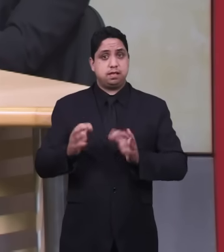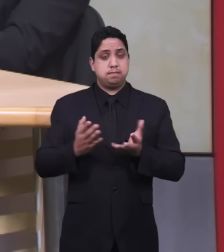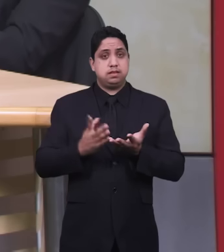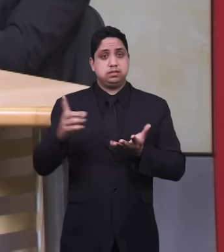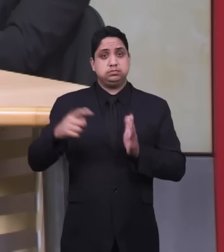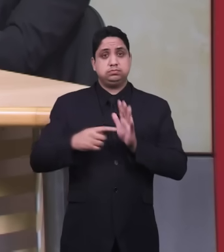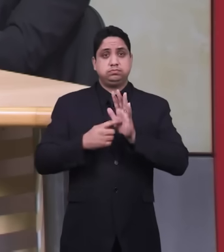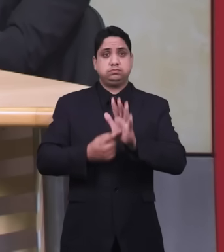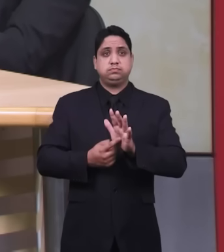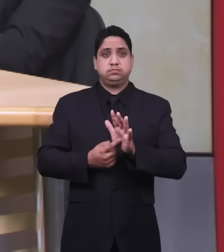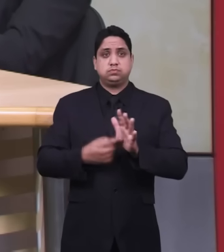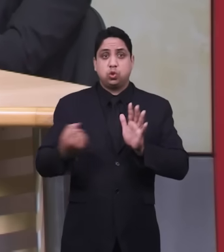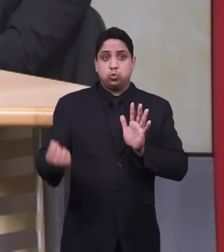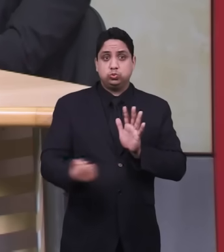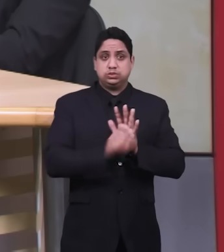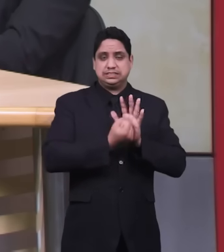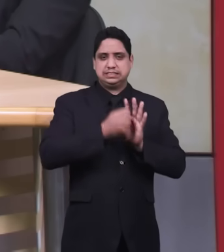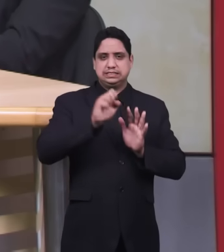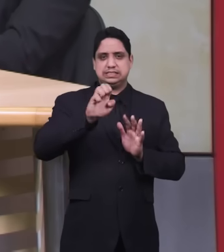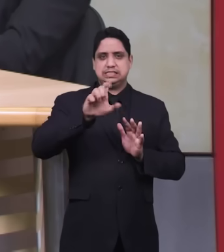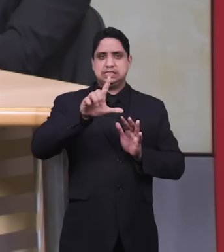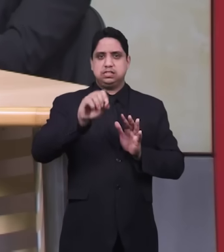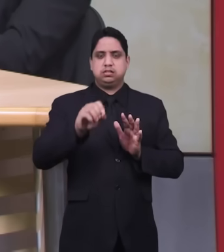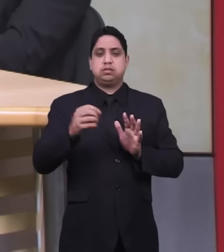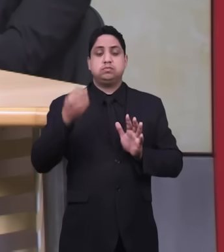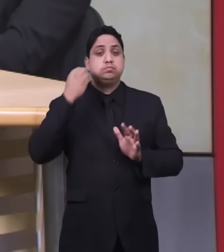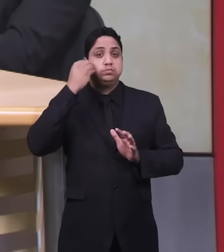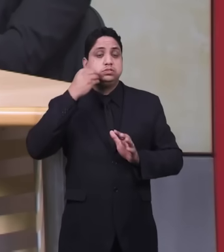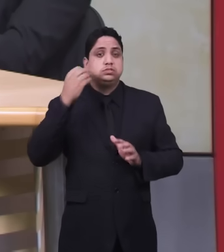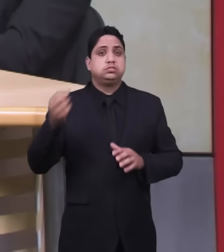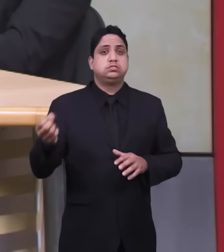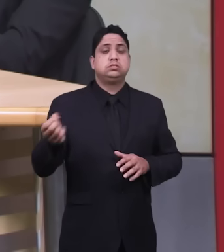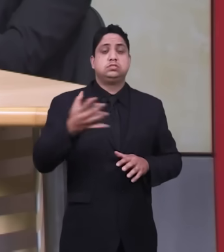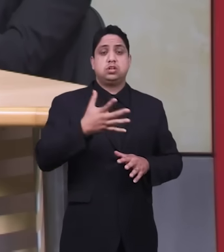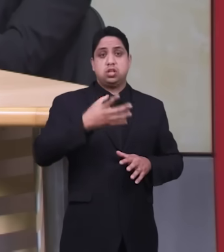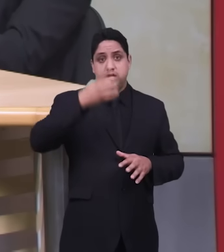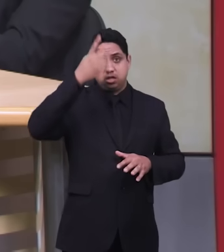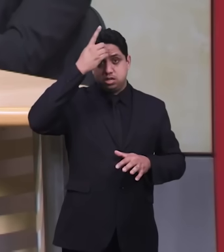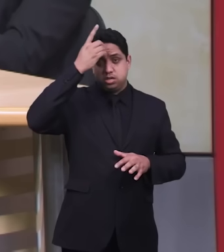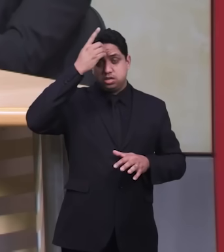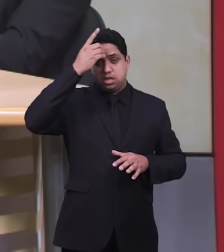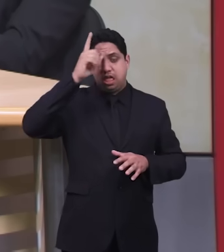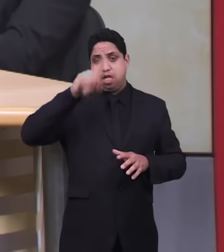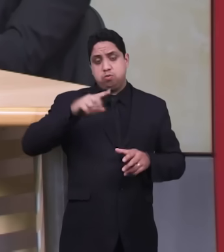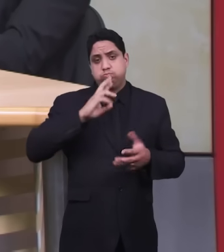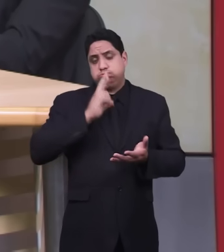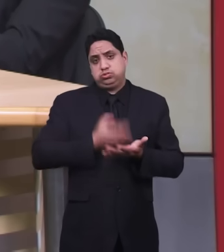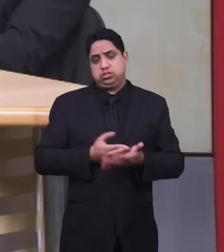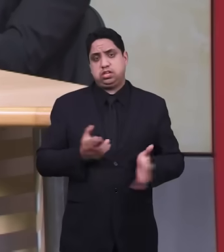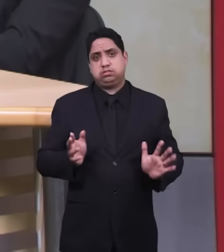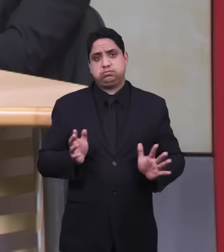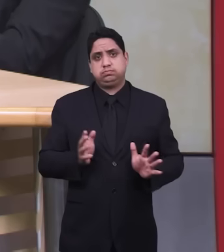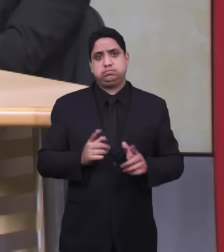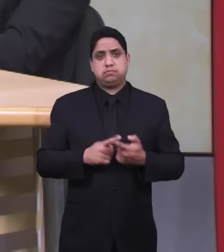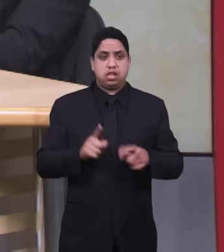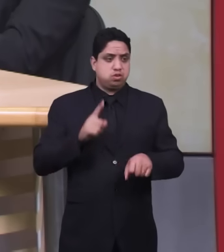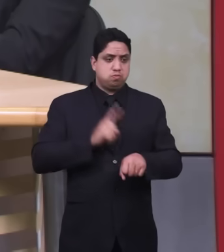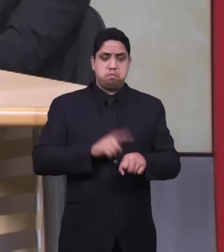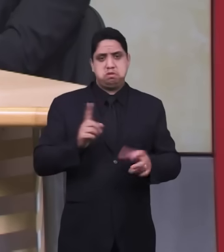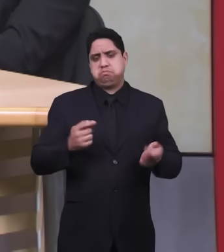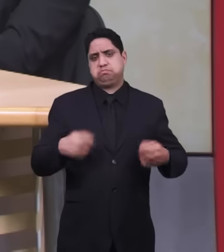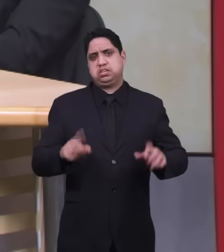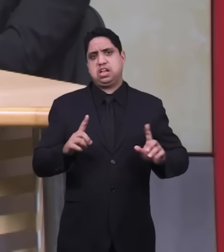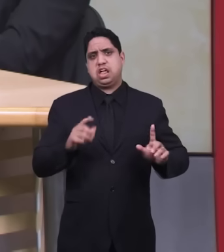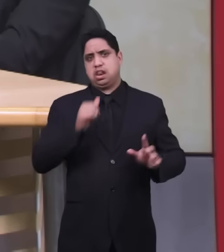o selo, né? O Senhor está te dando uma experiência nova e os dons espirituais é a consequência. Agora, que momento? Não, às